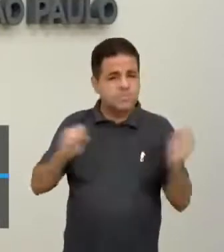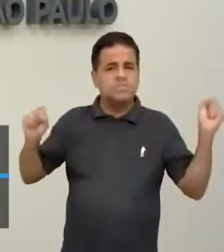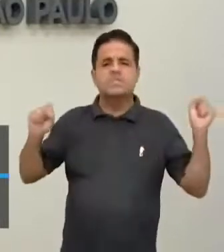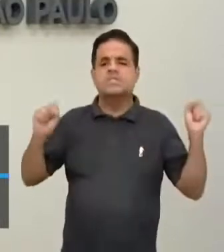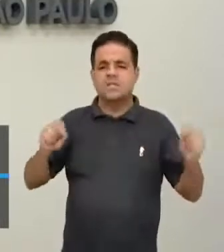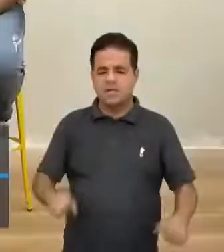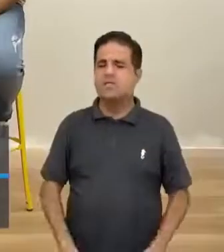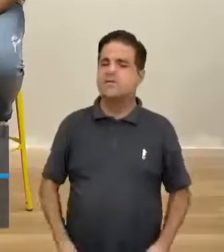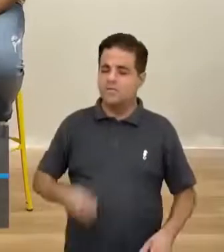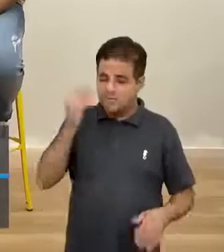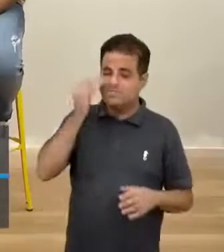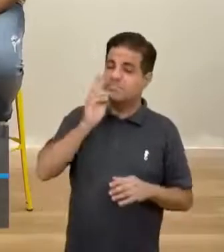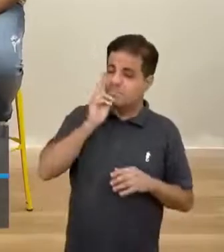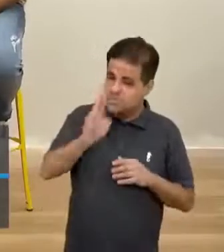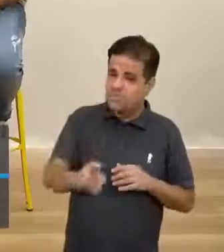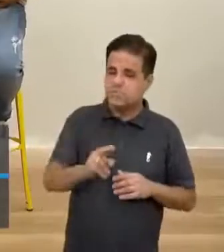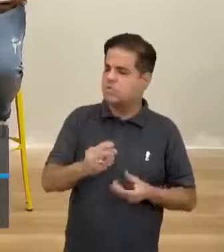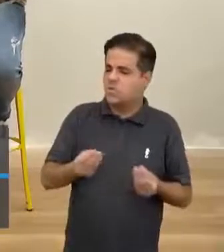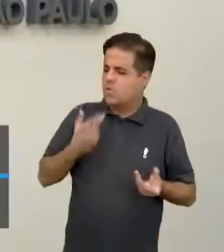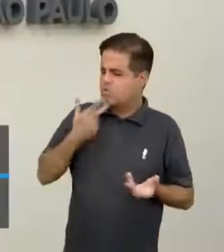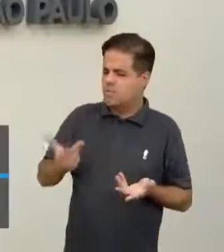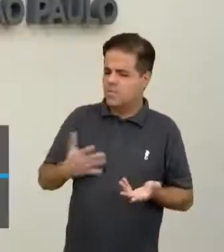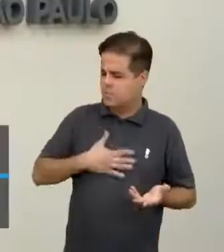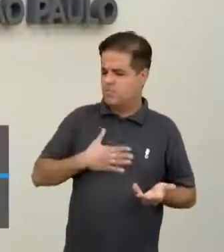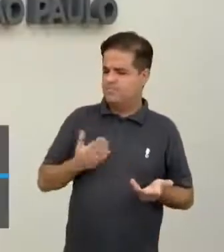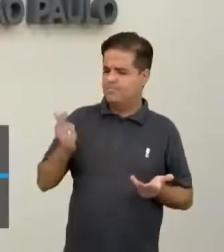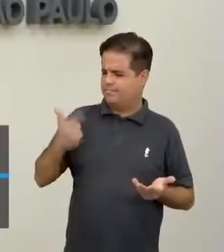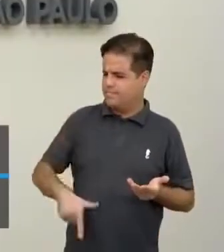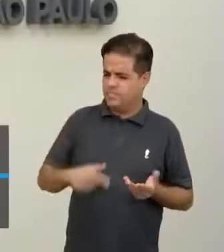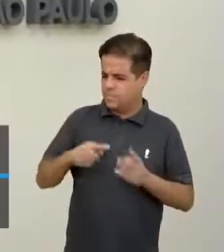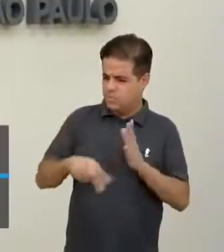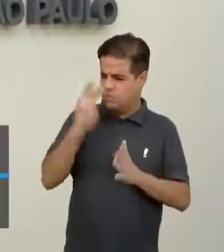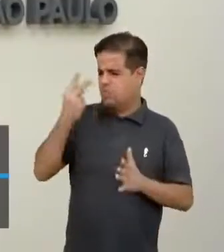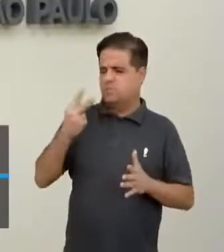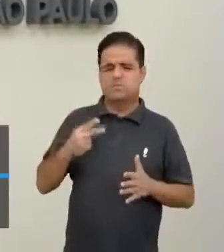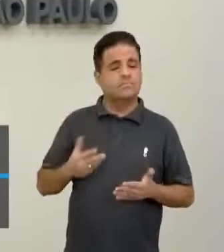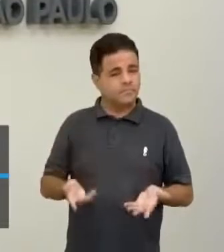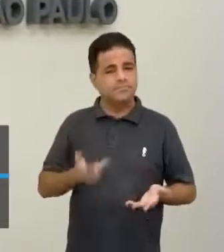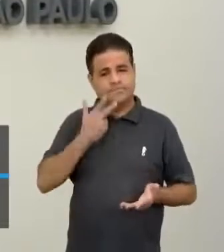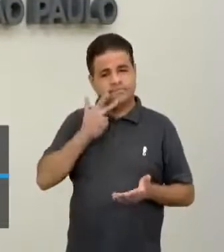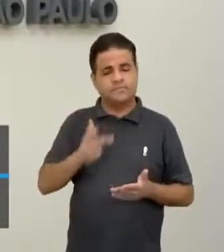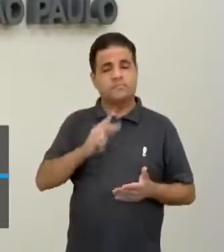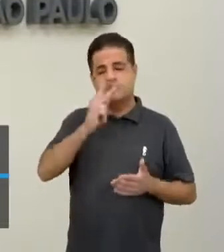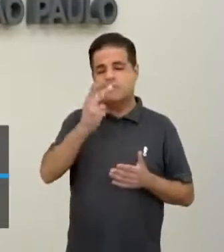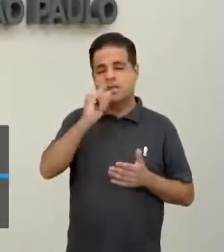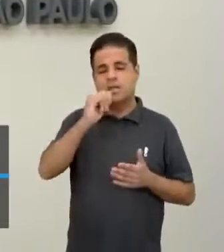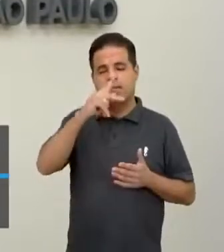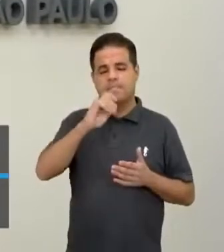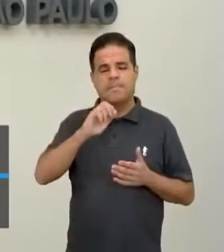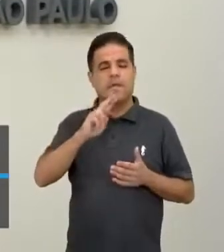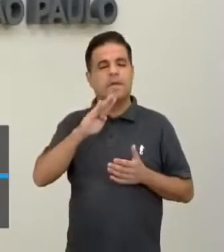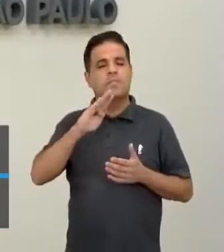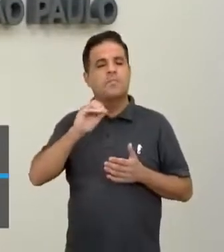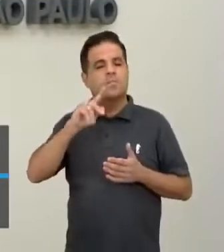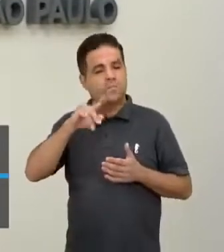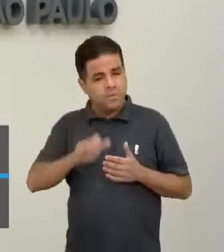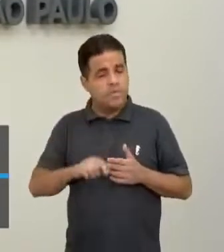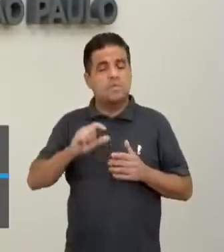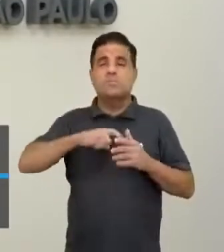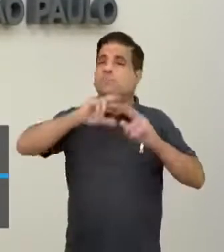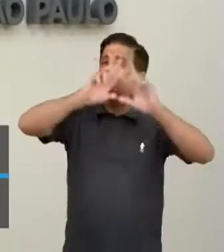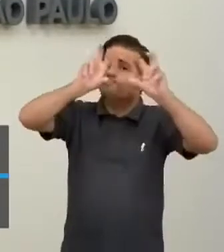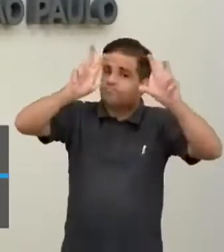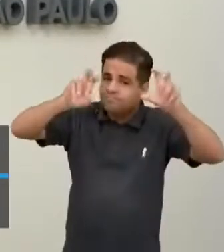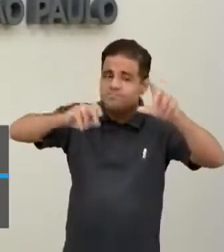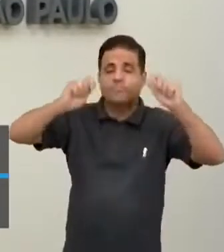ela é para responder mesmo, né? Então ela fala, como você falou milhões de vezes, você só falou 2 tal. Então a gente fala da hipérbole. Então assim, tem situações em que